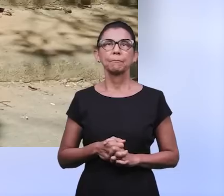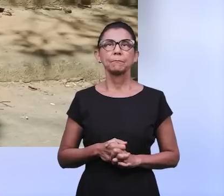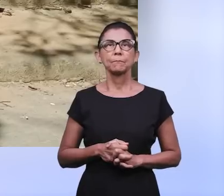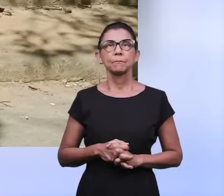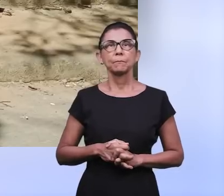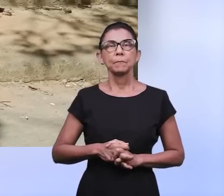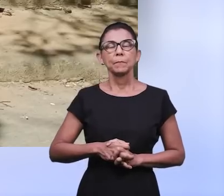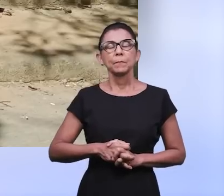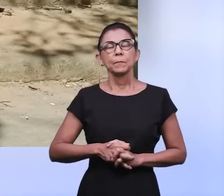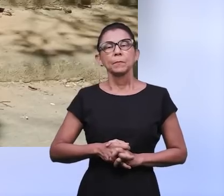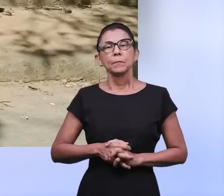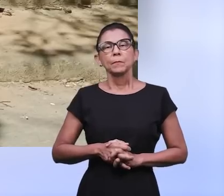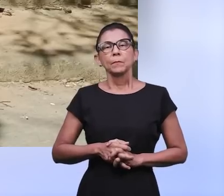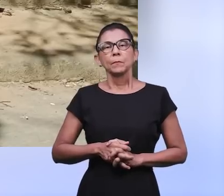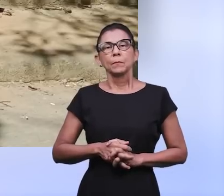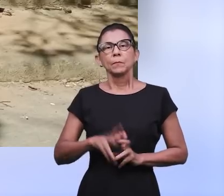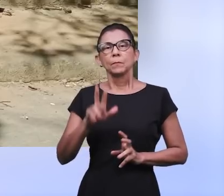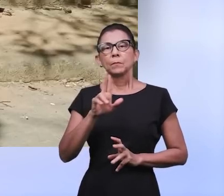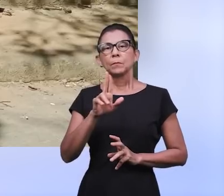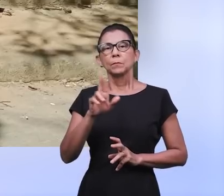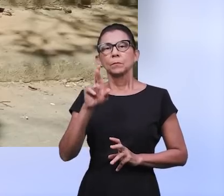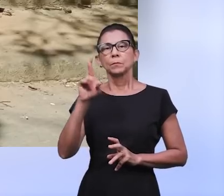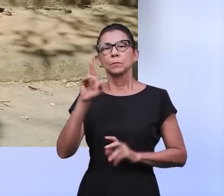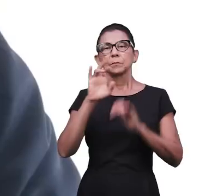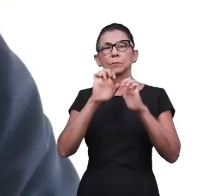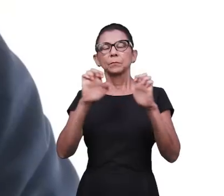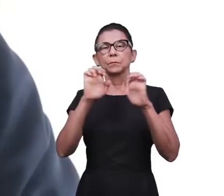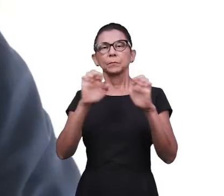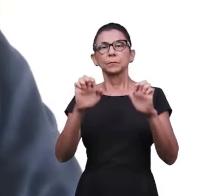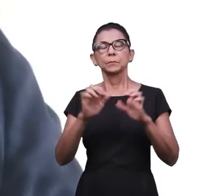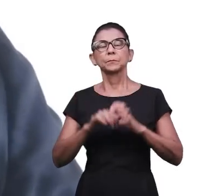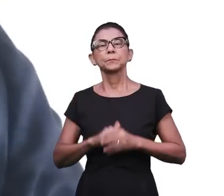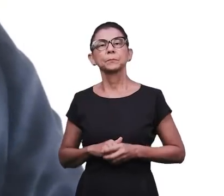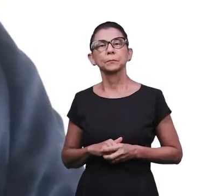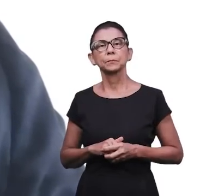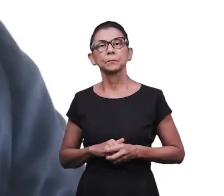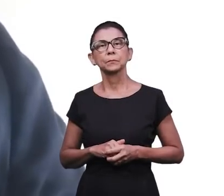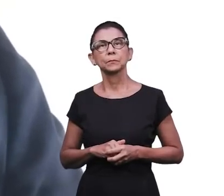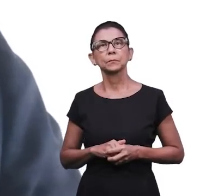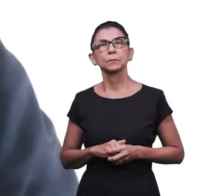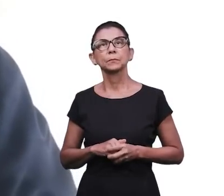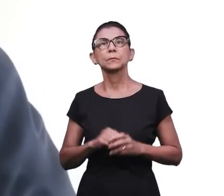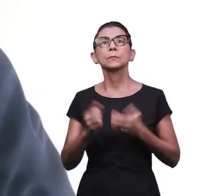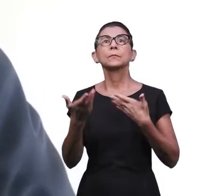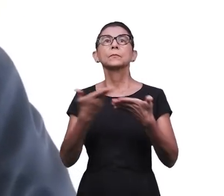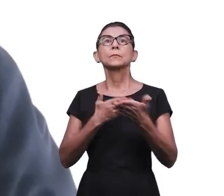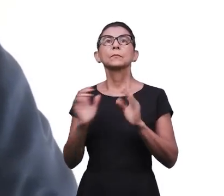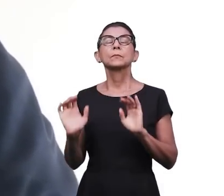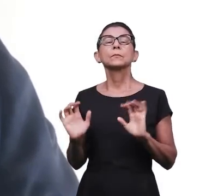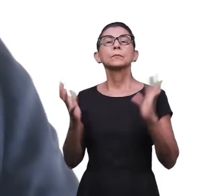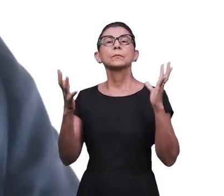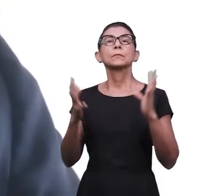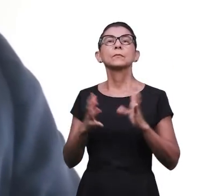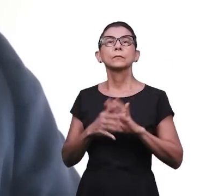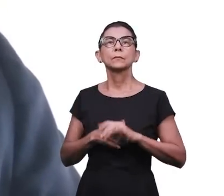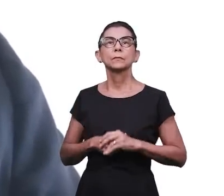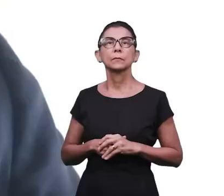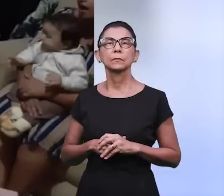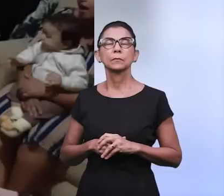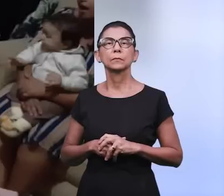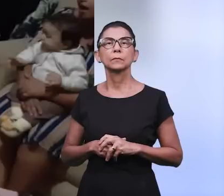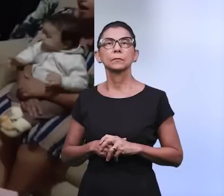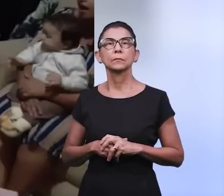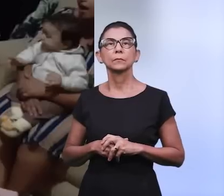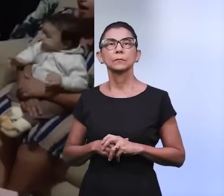Senhor ali foi anunciado, louvado seja o nome do Senhor. E agora nós queremos compartilhar os eventos que ocorreram na área de Volta